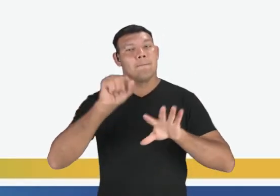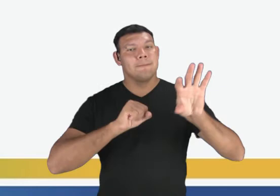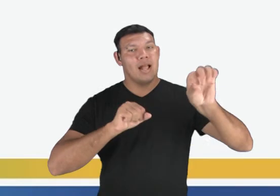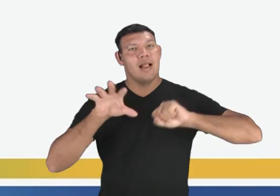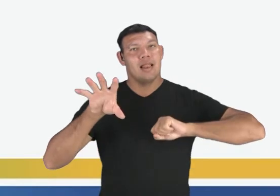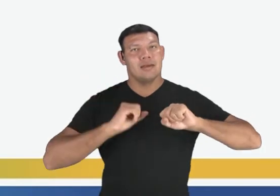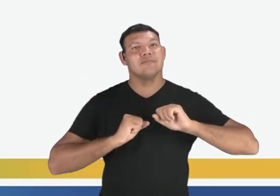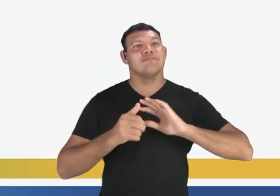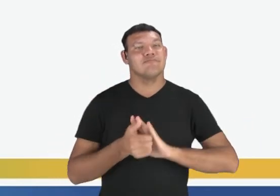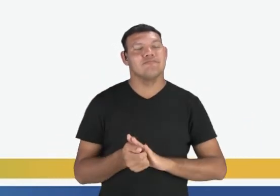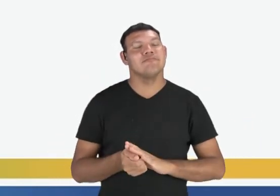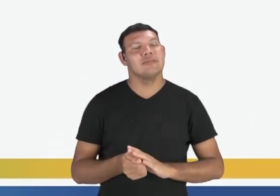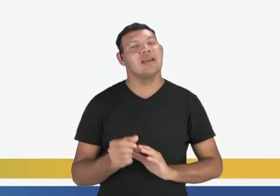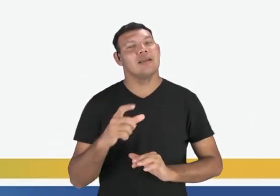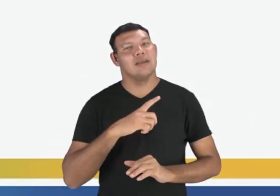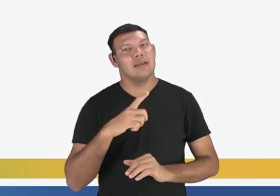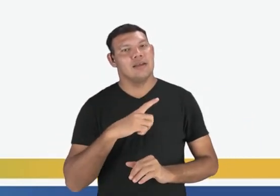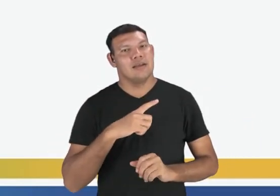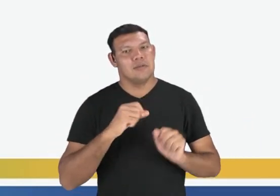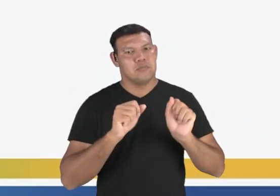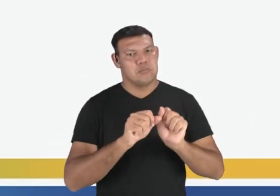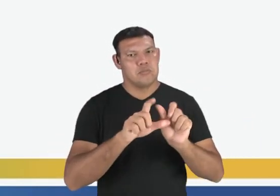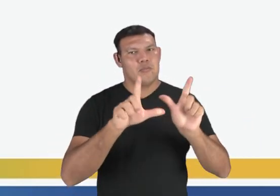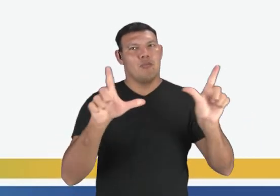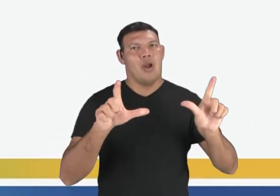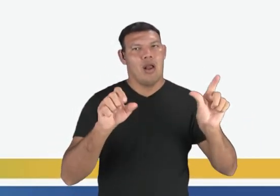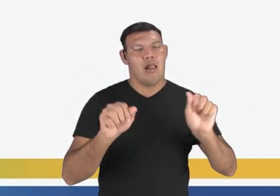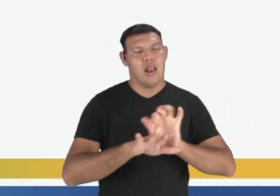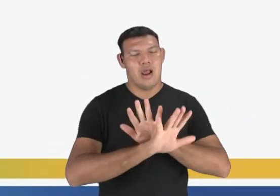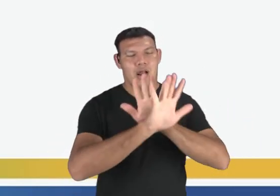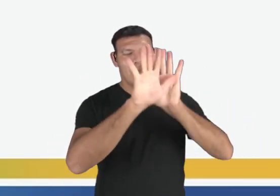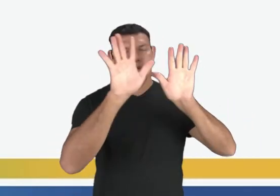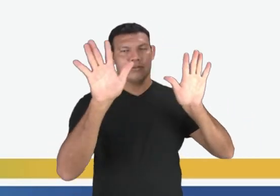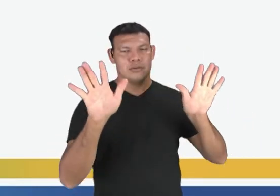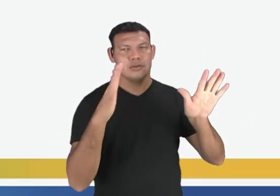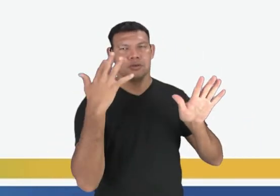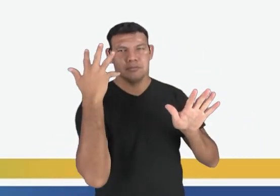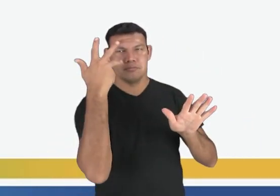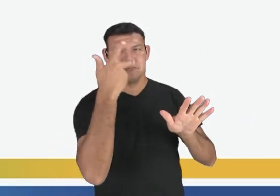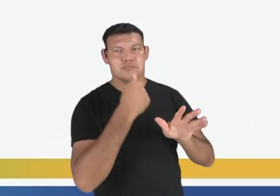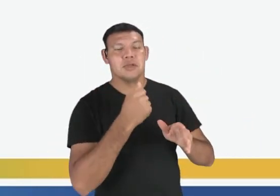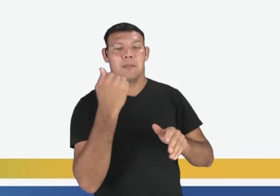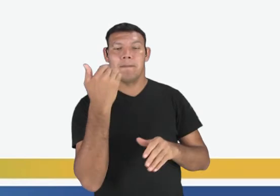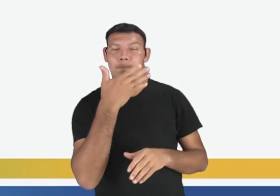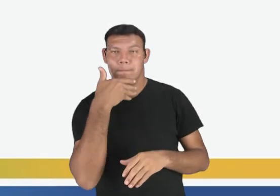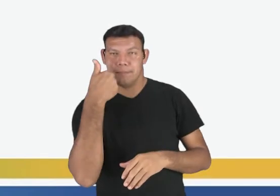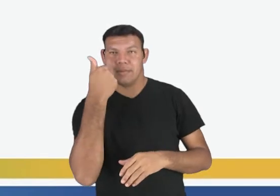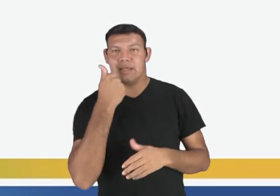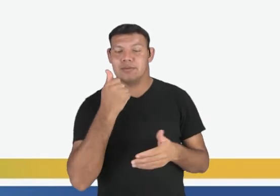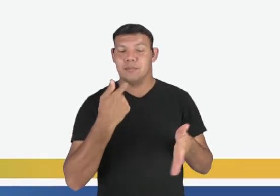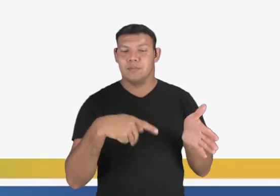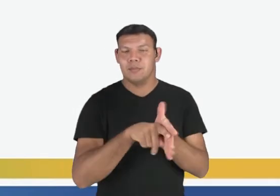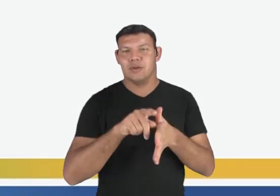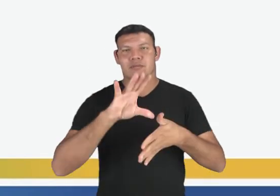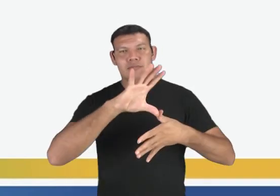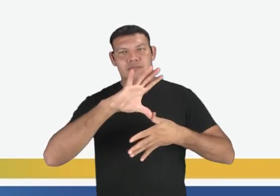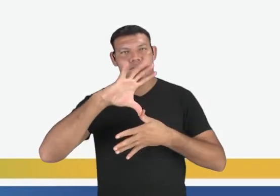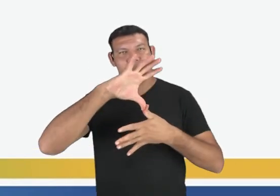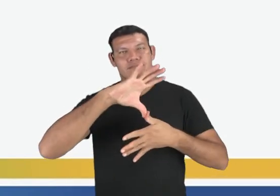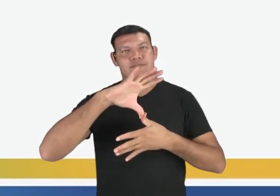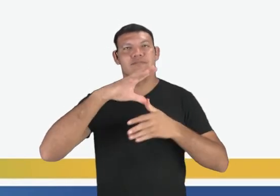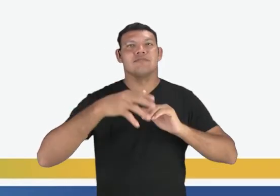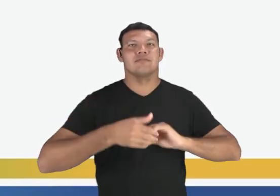as distorções que nela existem e torná-la uma imagem melhor possível para a cartografia. Então essa